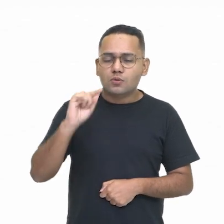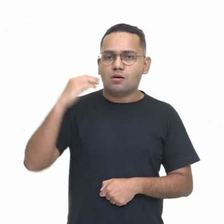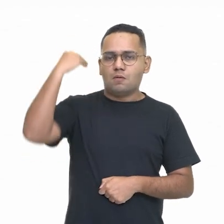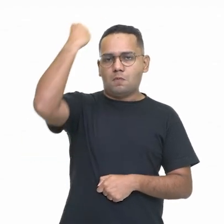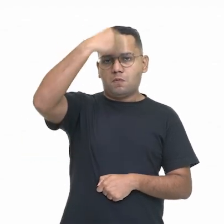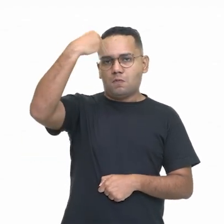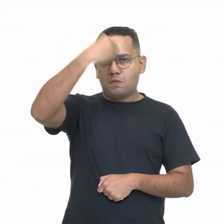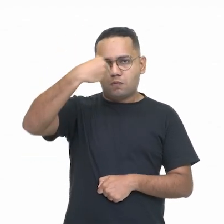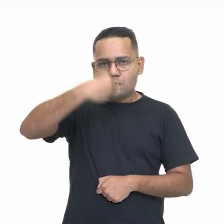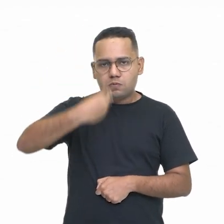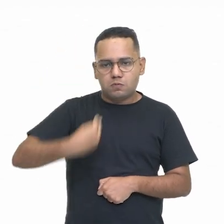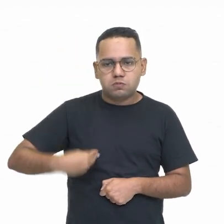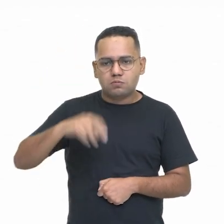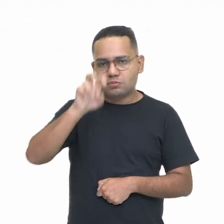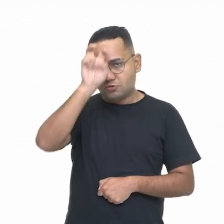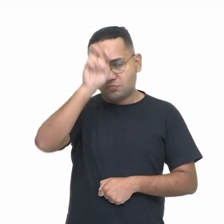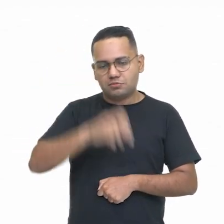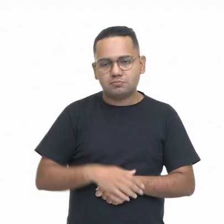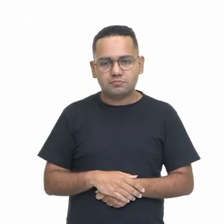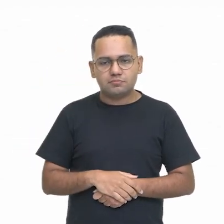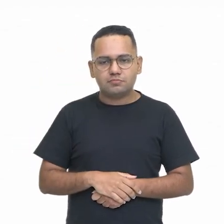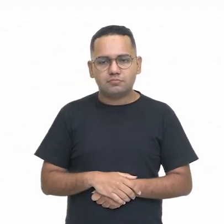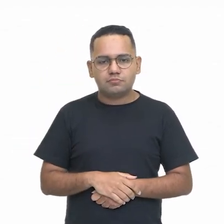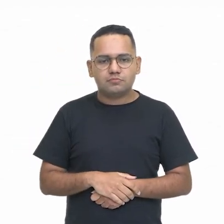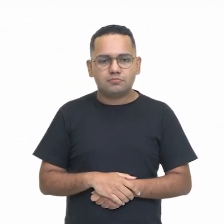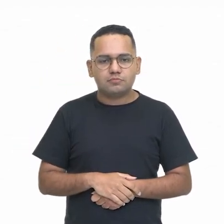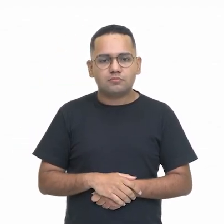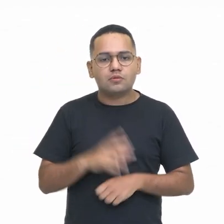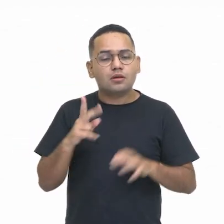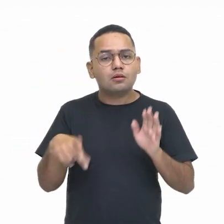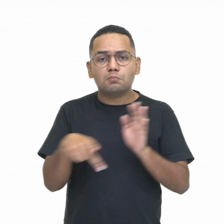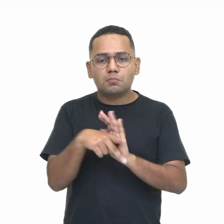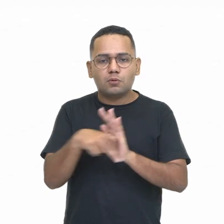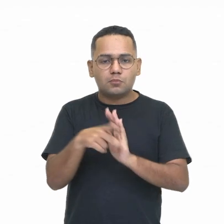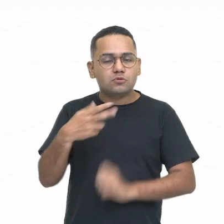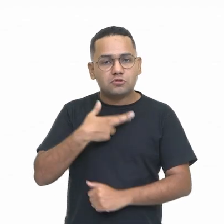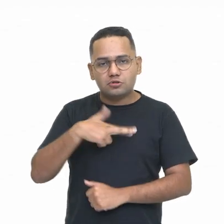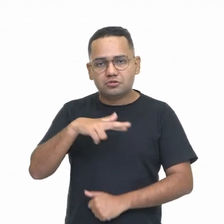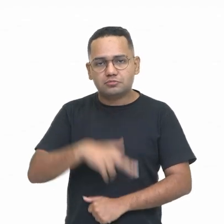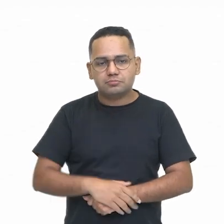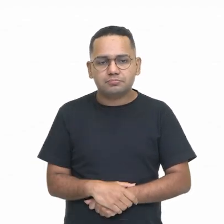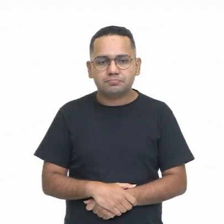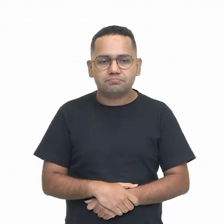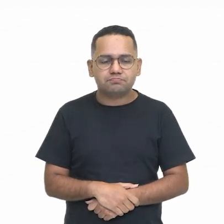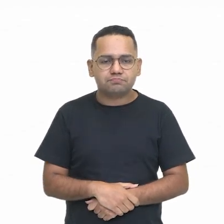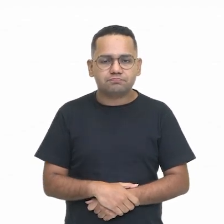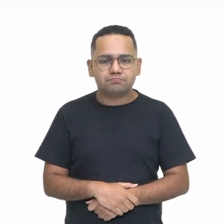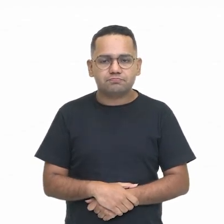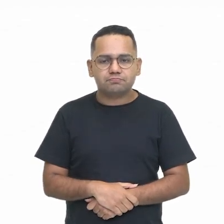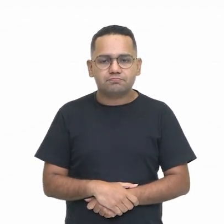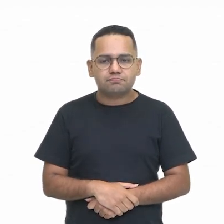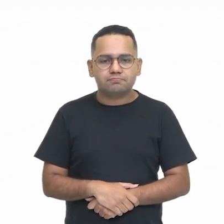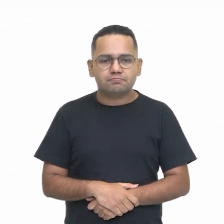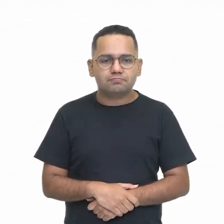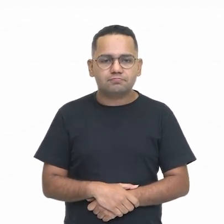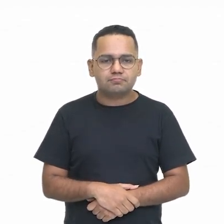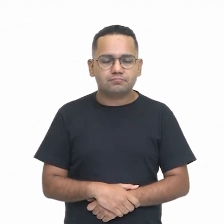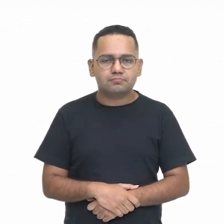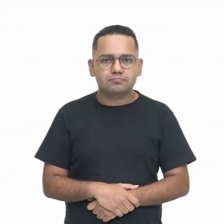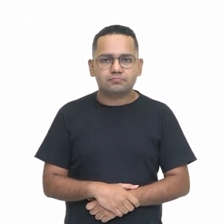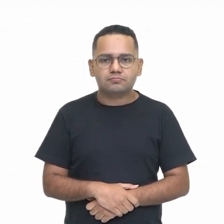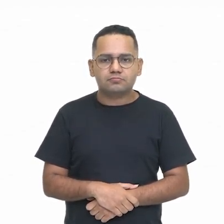mumificação egípcia, né, era um processo ritualístico, pois, olha só,